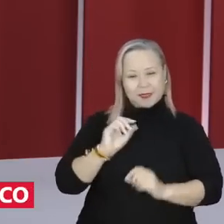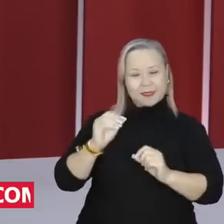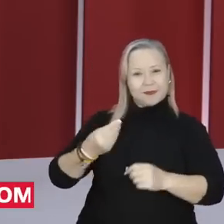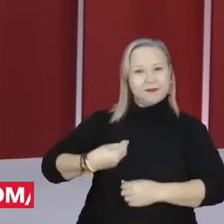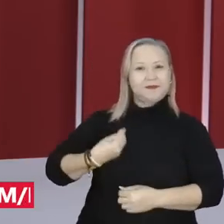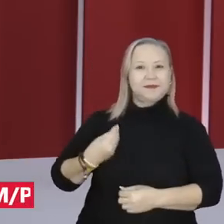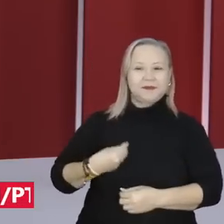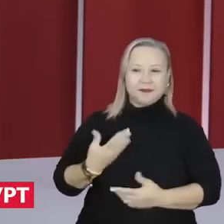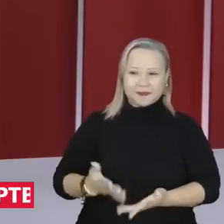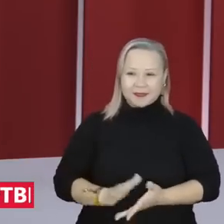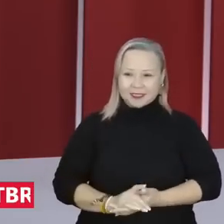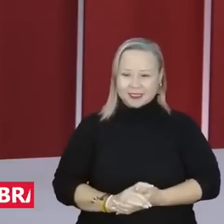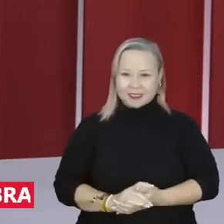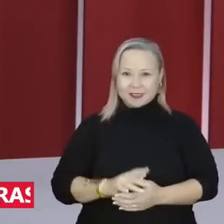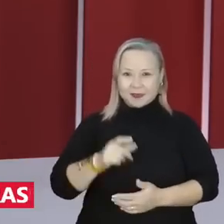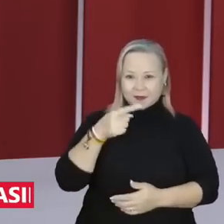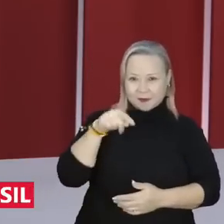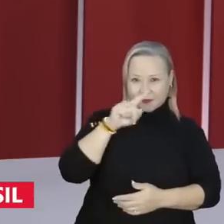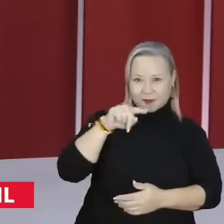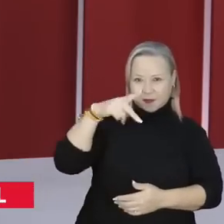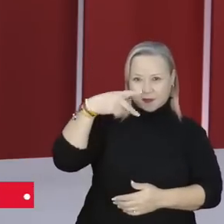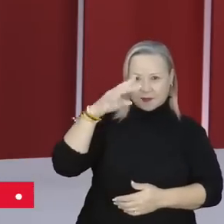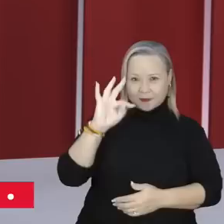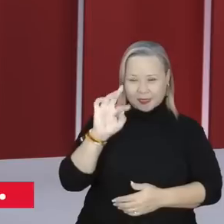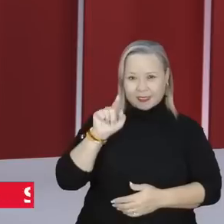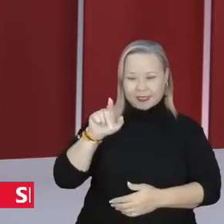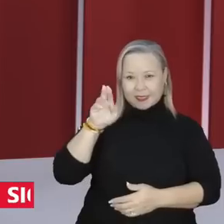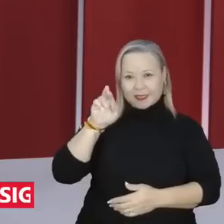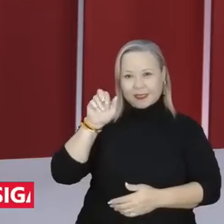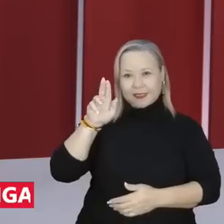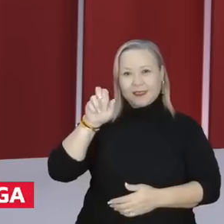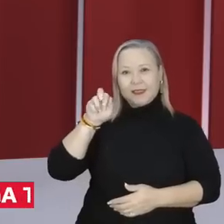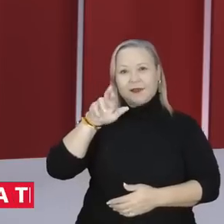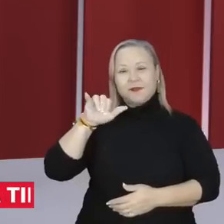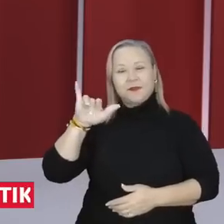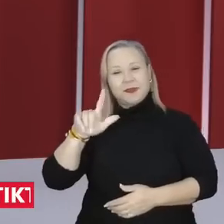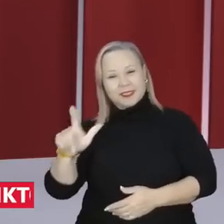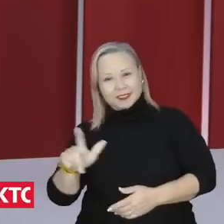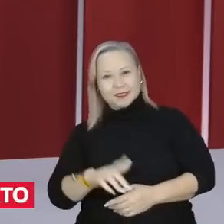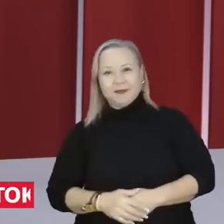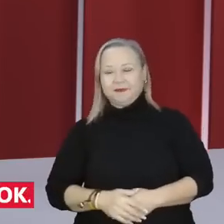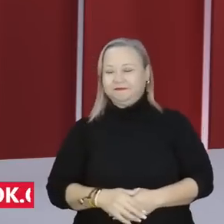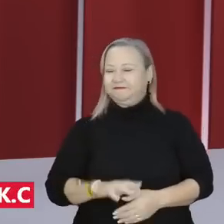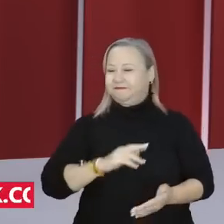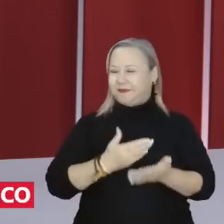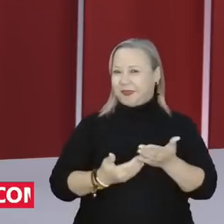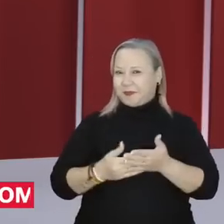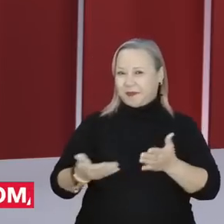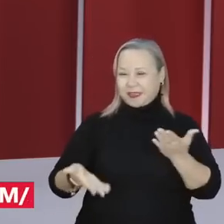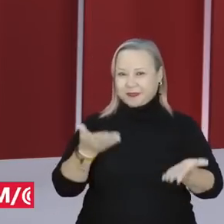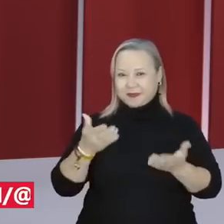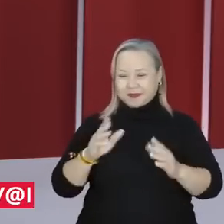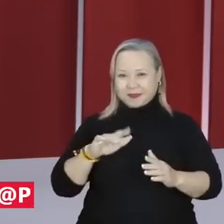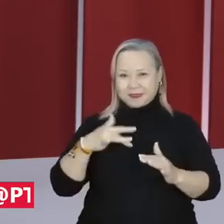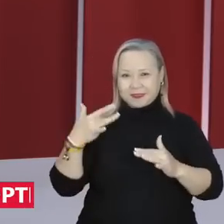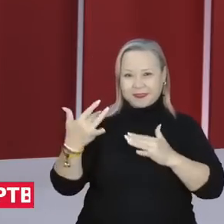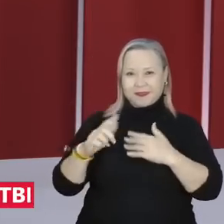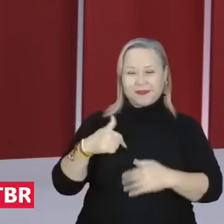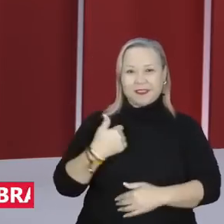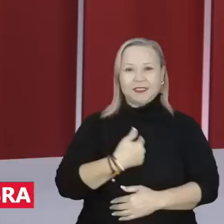presente como @PT Brasil. Você não perde nenhum lance estando sintonizado aqui com a Rede Povo